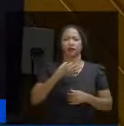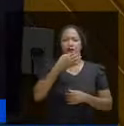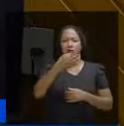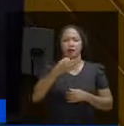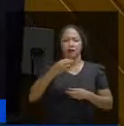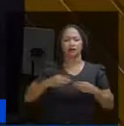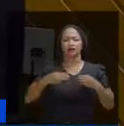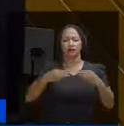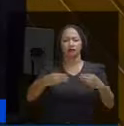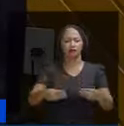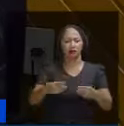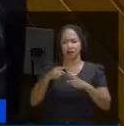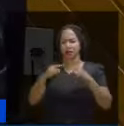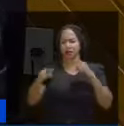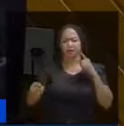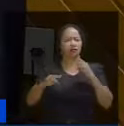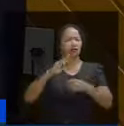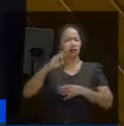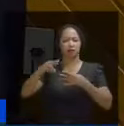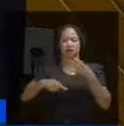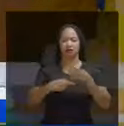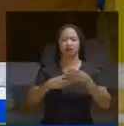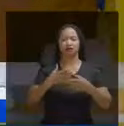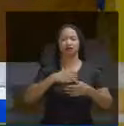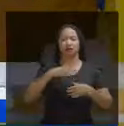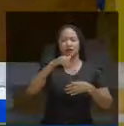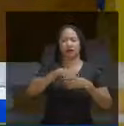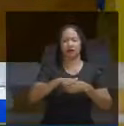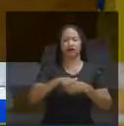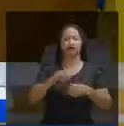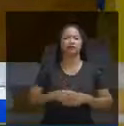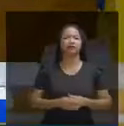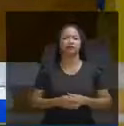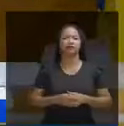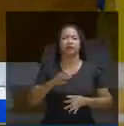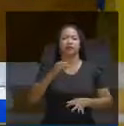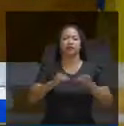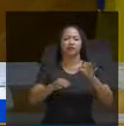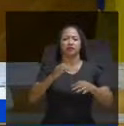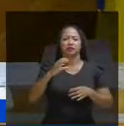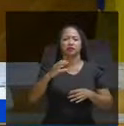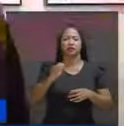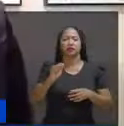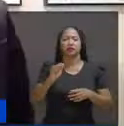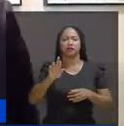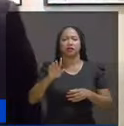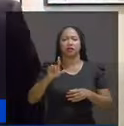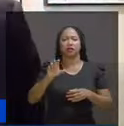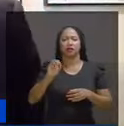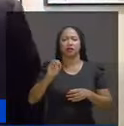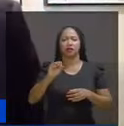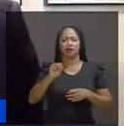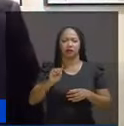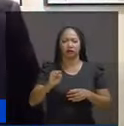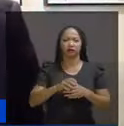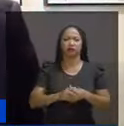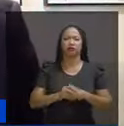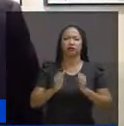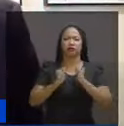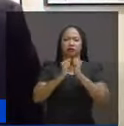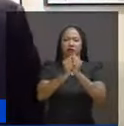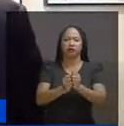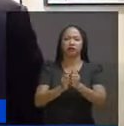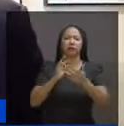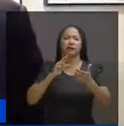voto pelo não provimento do recurso. Como voto? Juiz Carlos Torque. Carlos Barreto Carmo Antônio. O